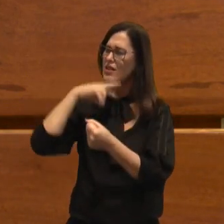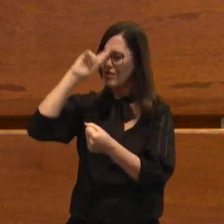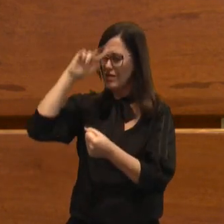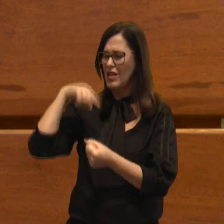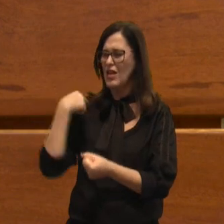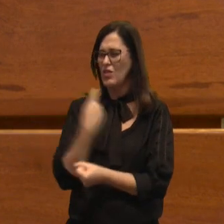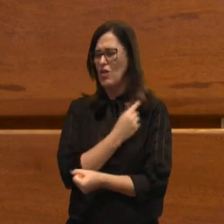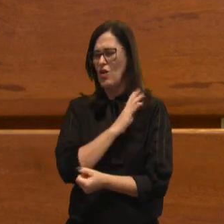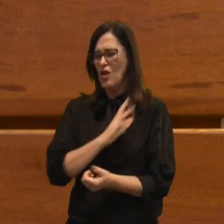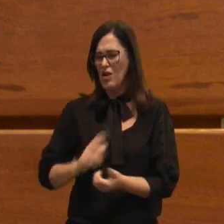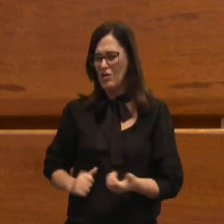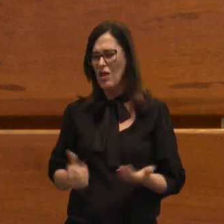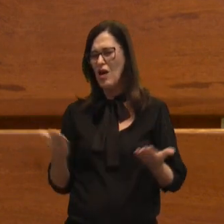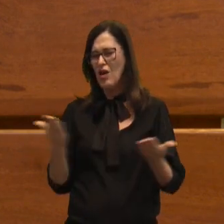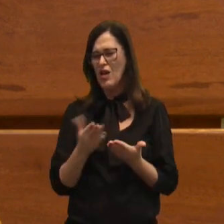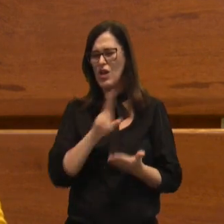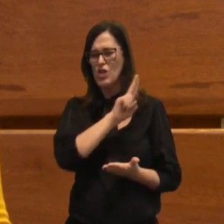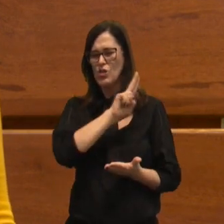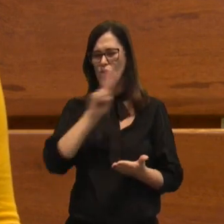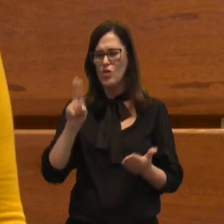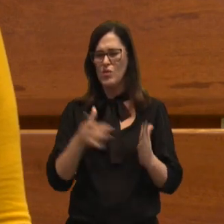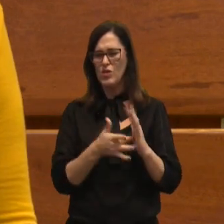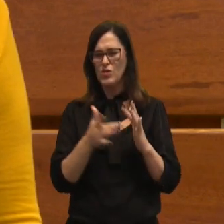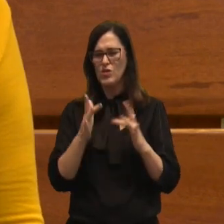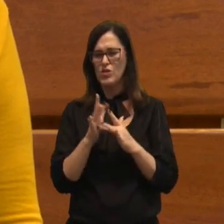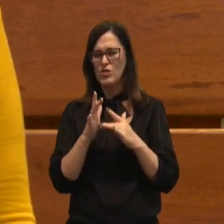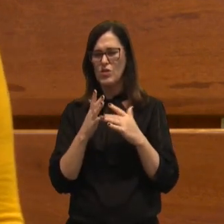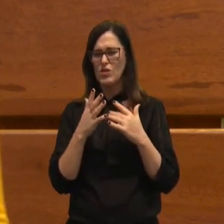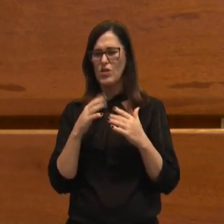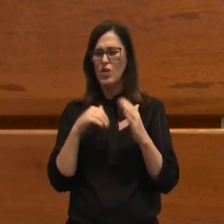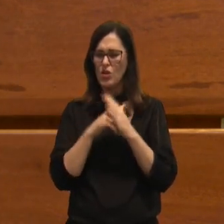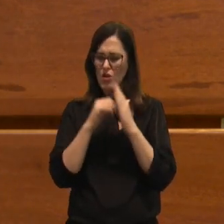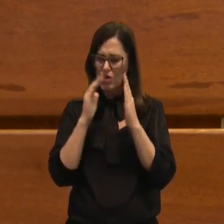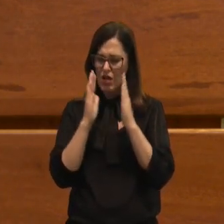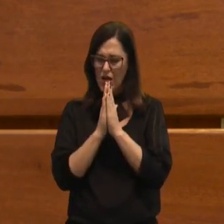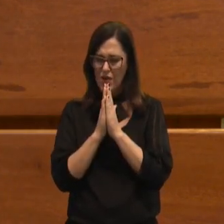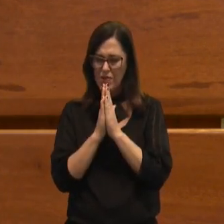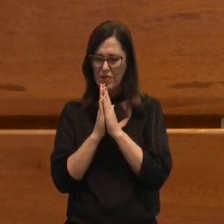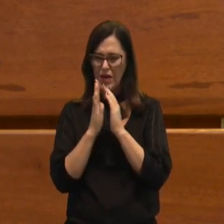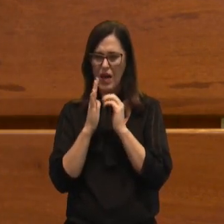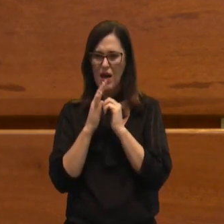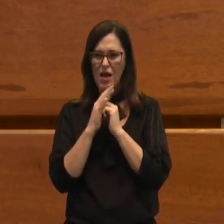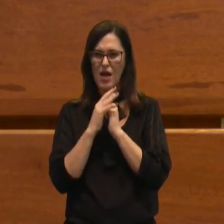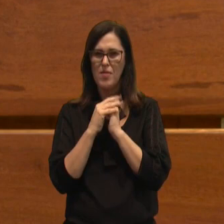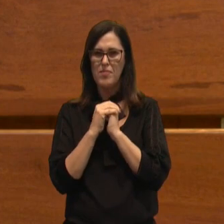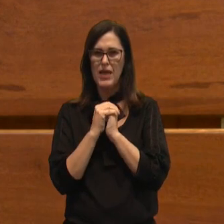nossa adoração neste momento. Em nome de Jesus que nós oramos. Amém.